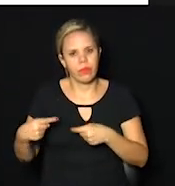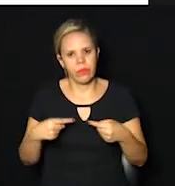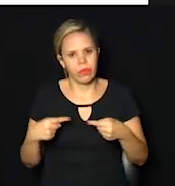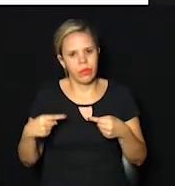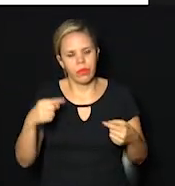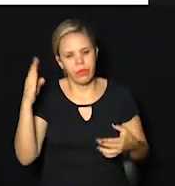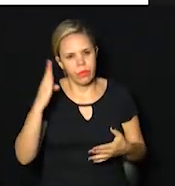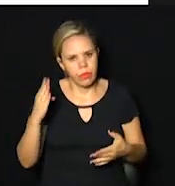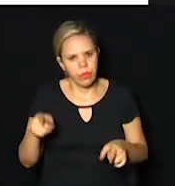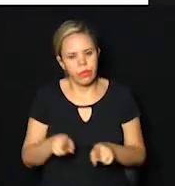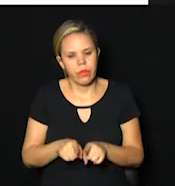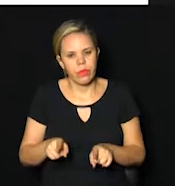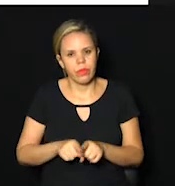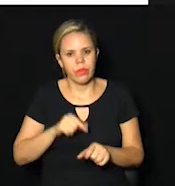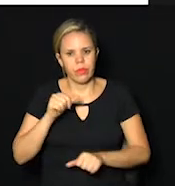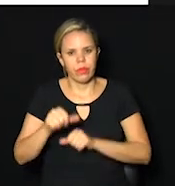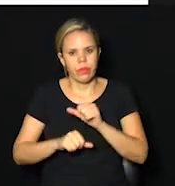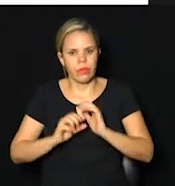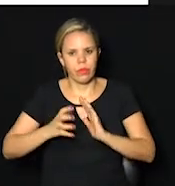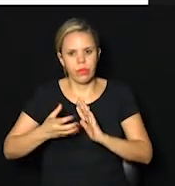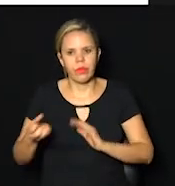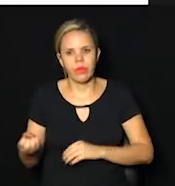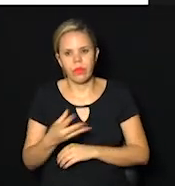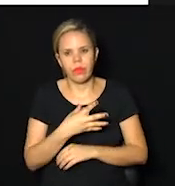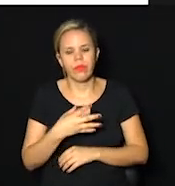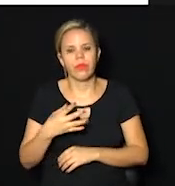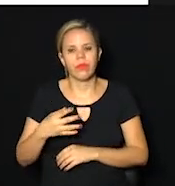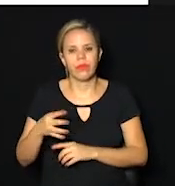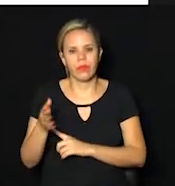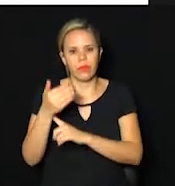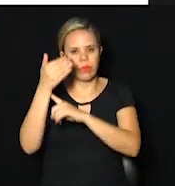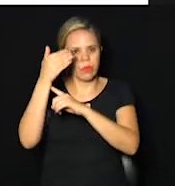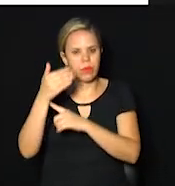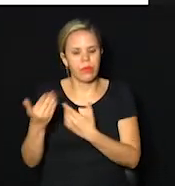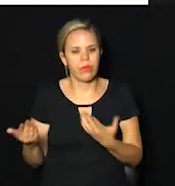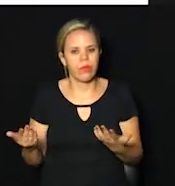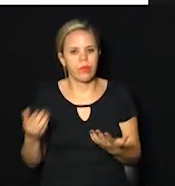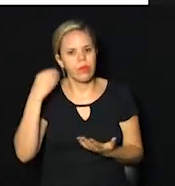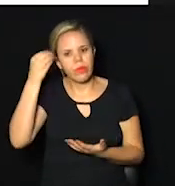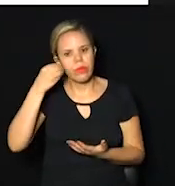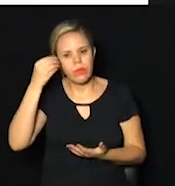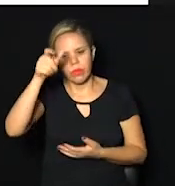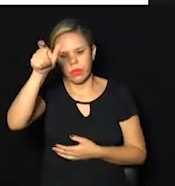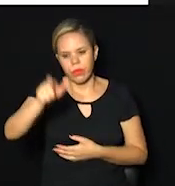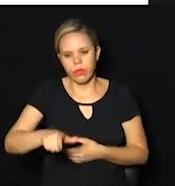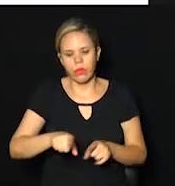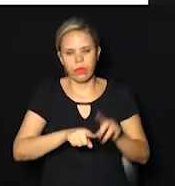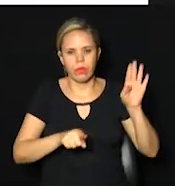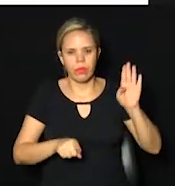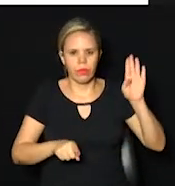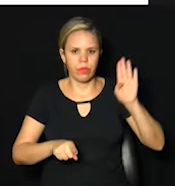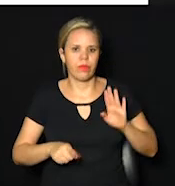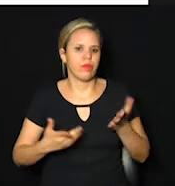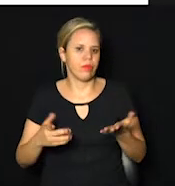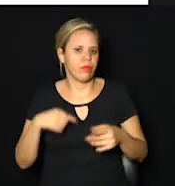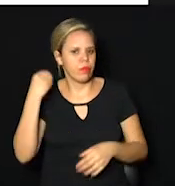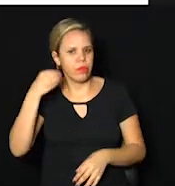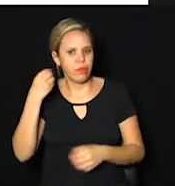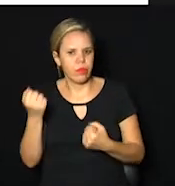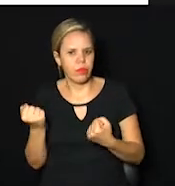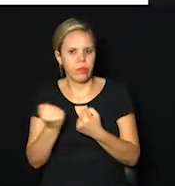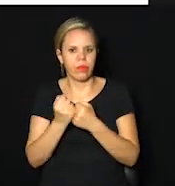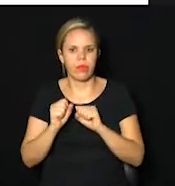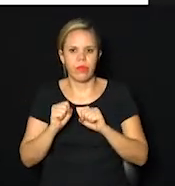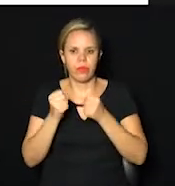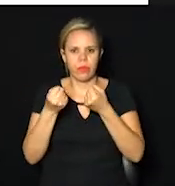discuta, renovação política e novas tecnologias, e a experiência do cidadão e a experiência do eleitor, a jornada para a conquista do apoio, da defesa